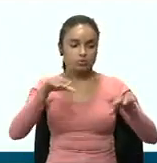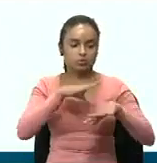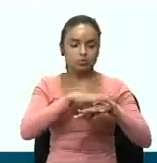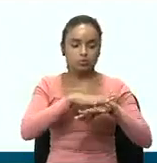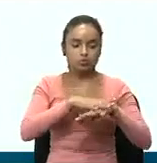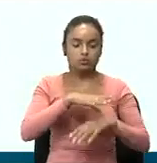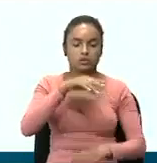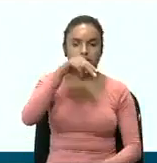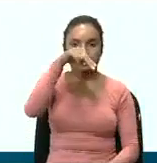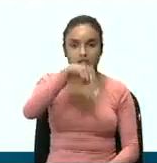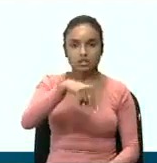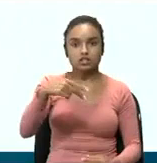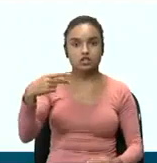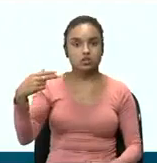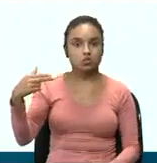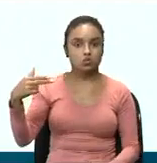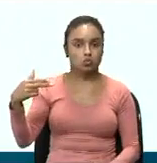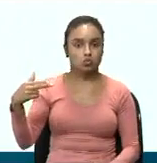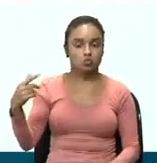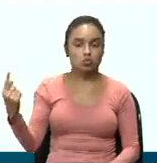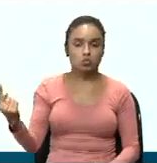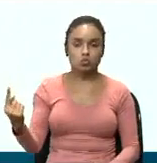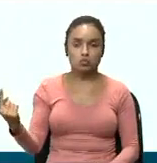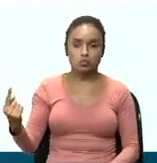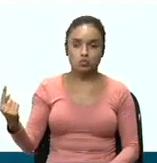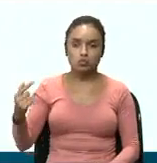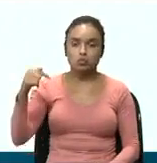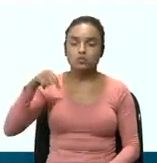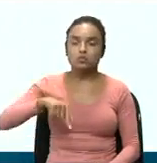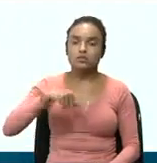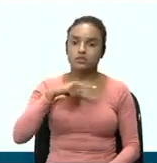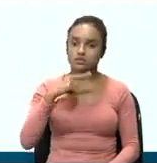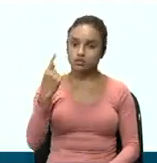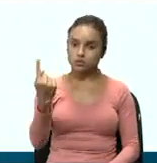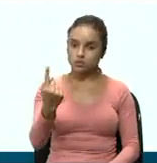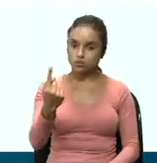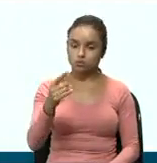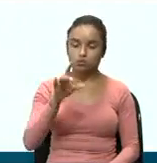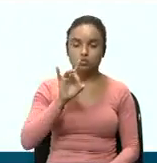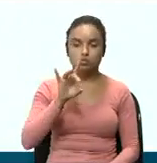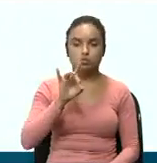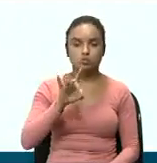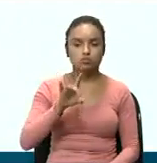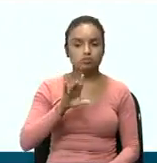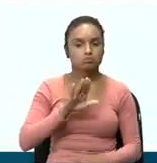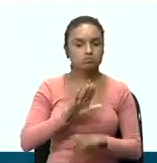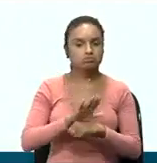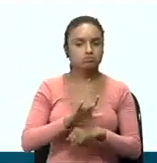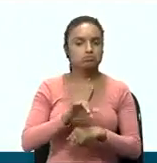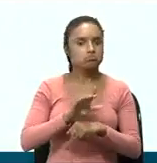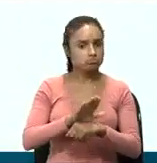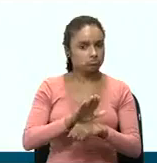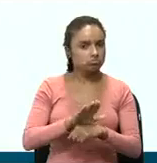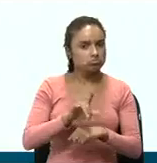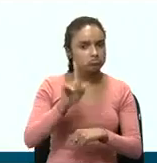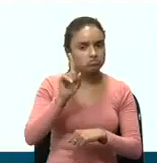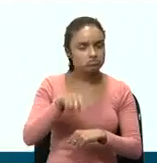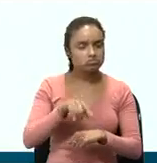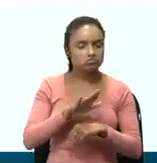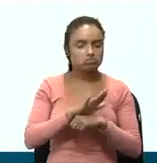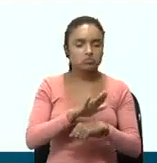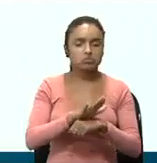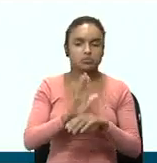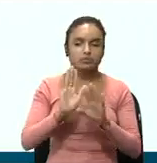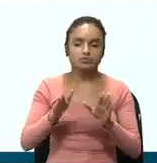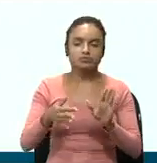igual a 1, eu tenho quem aqui? Eu tenho 1. Isso não nos ajuda muito. Então eu vou deixar